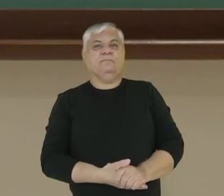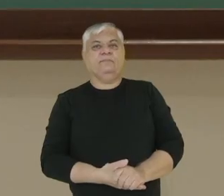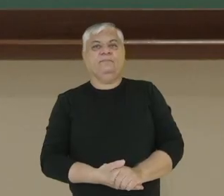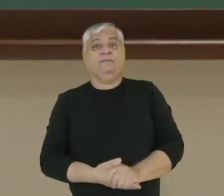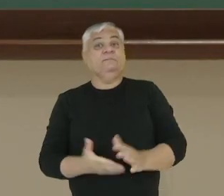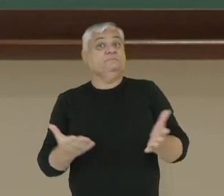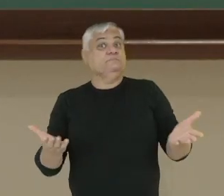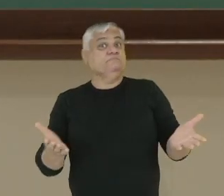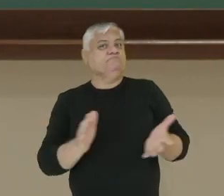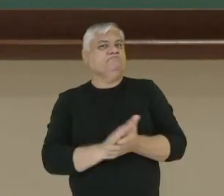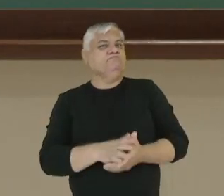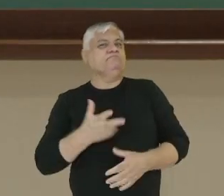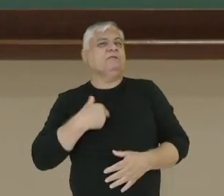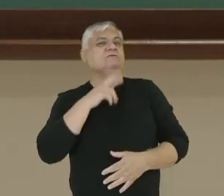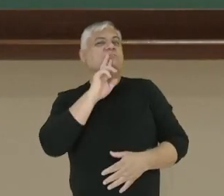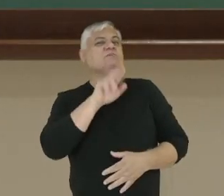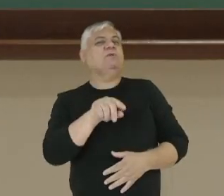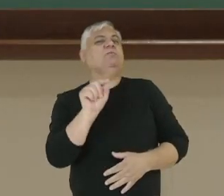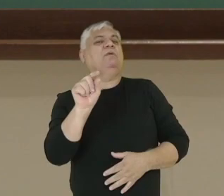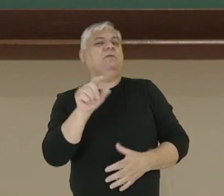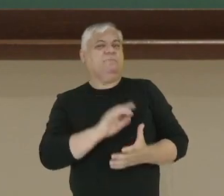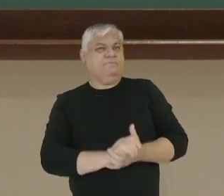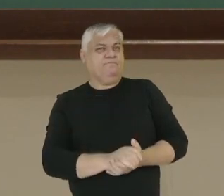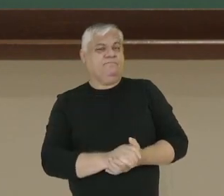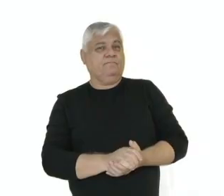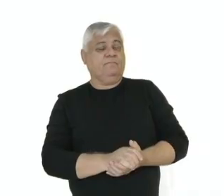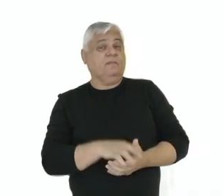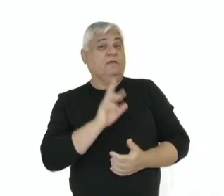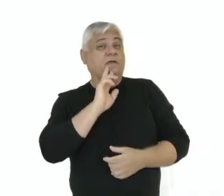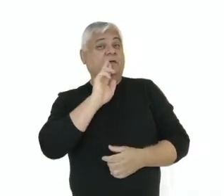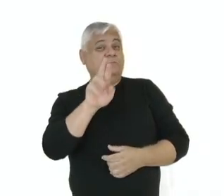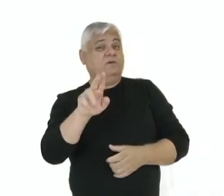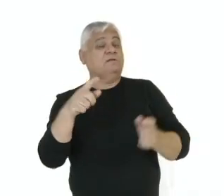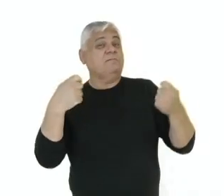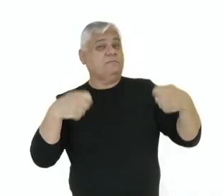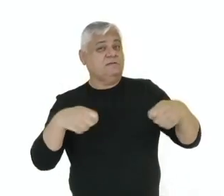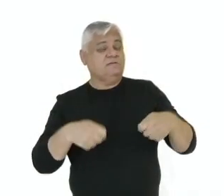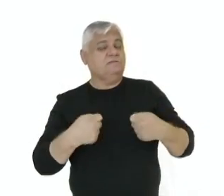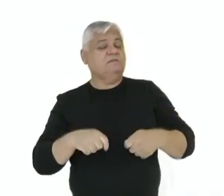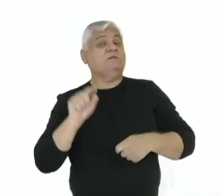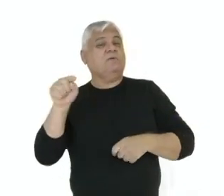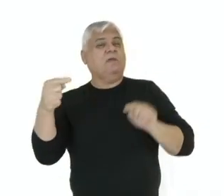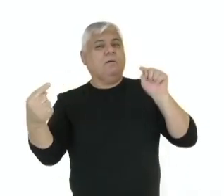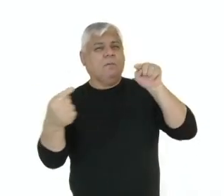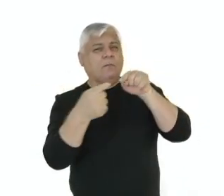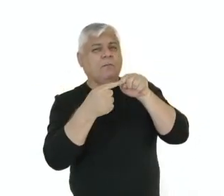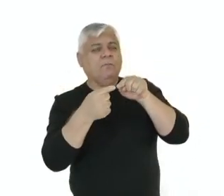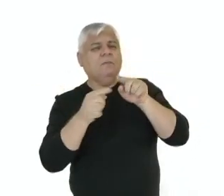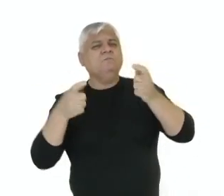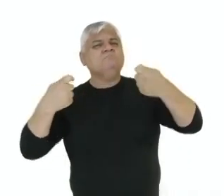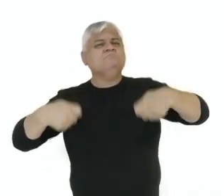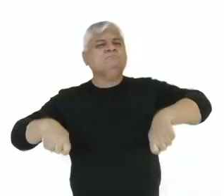E aí, o que você respondeu? A sua resposta, ela precisa refletir